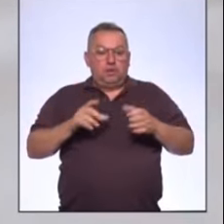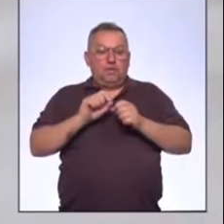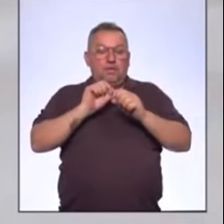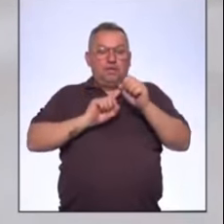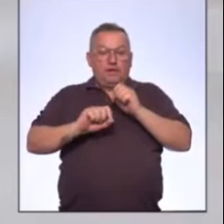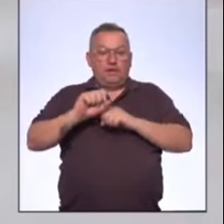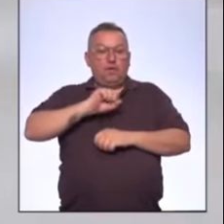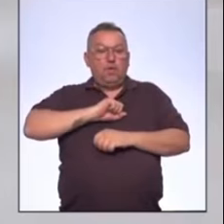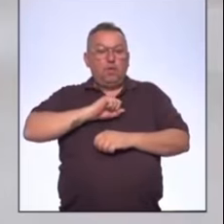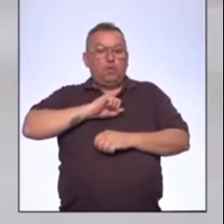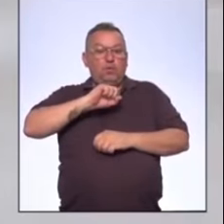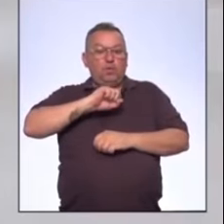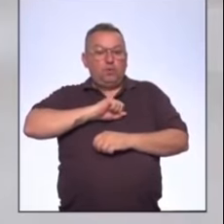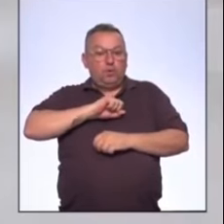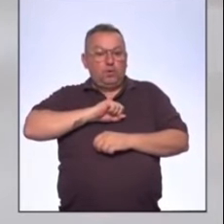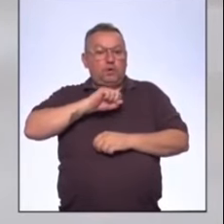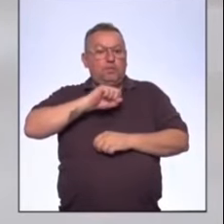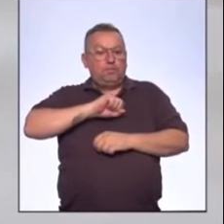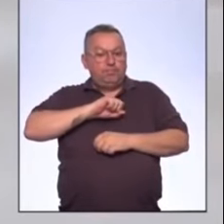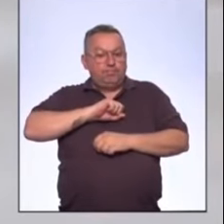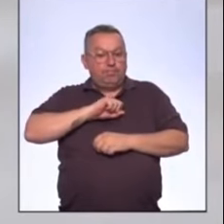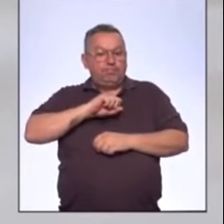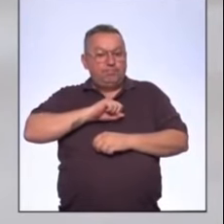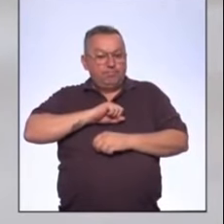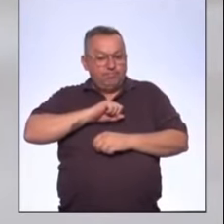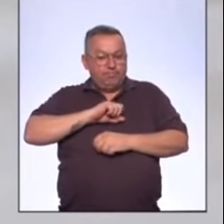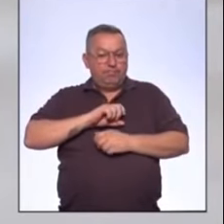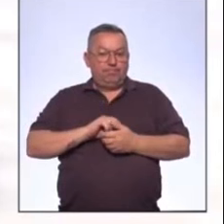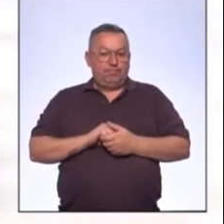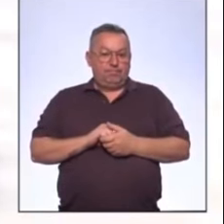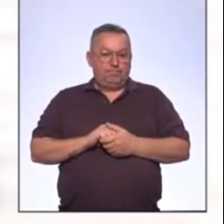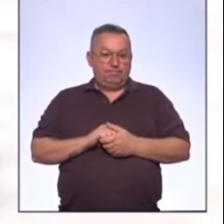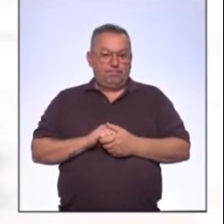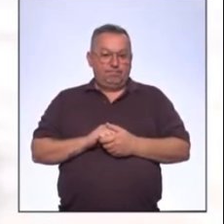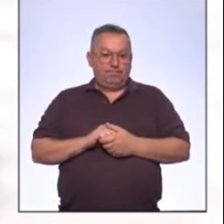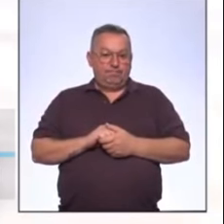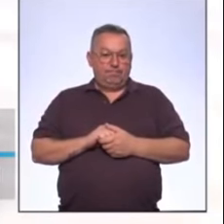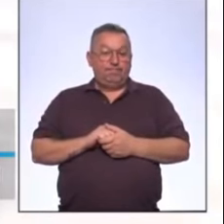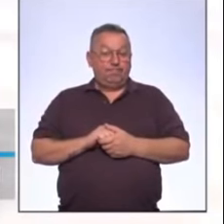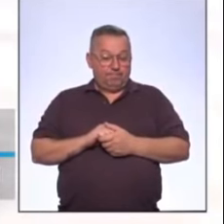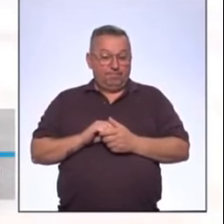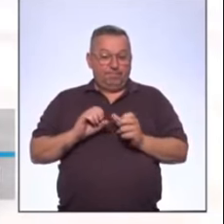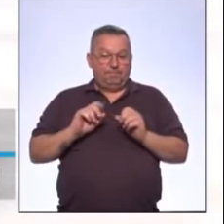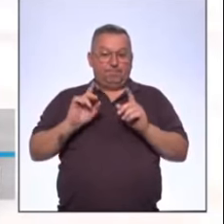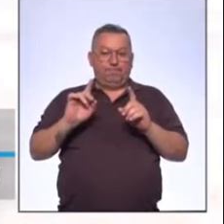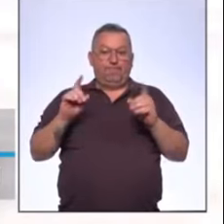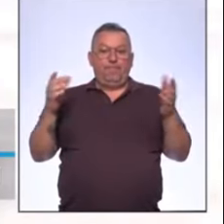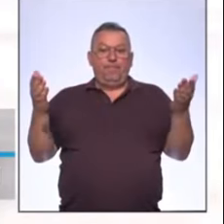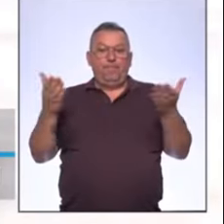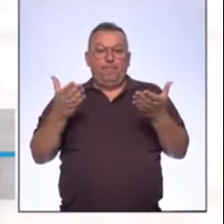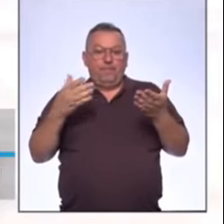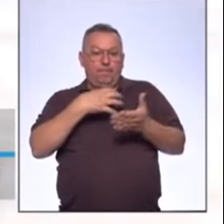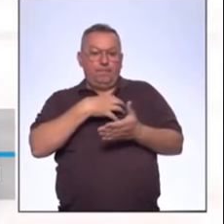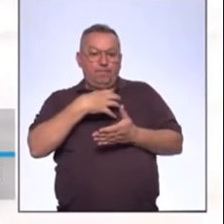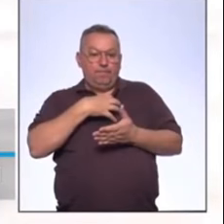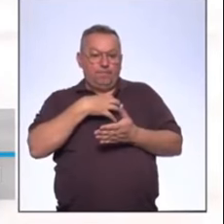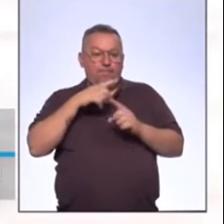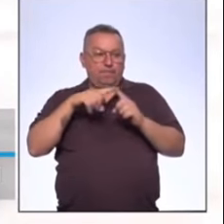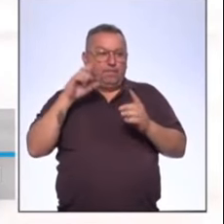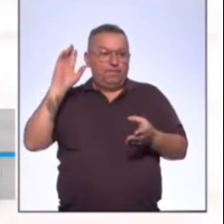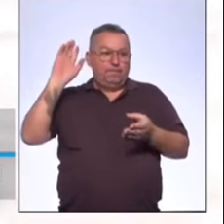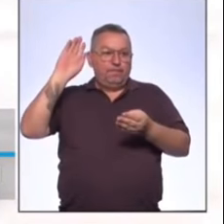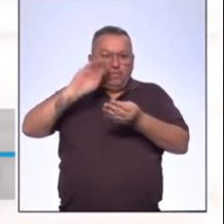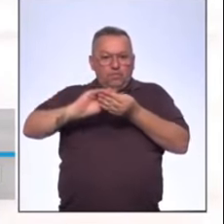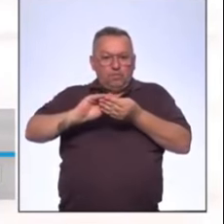isso graças a essa bomba aqui, que é o nosso coração. Tá ok? Então, de uma forma bem